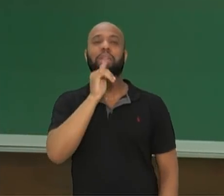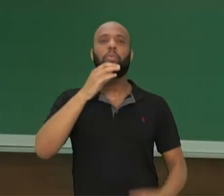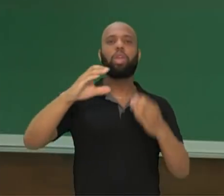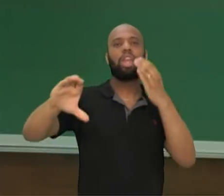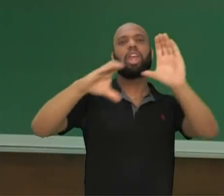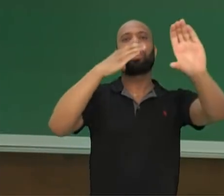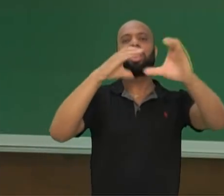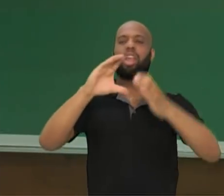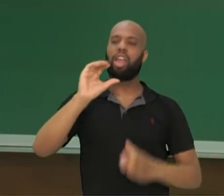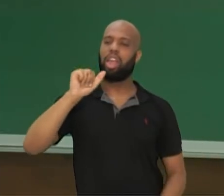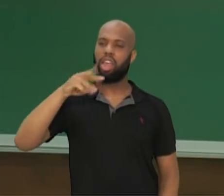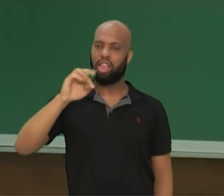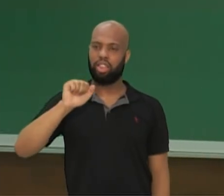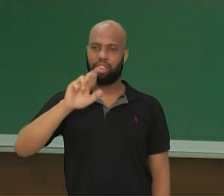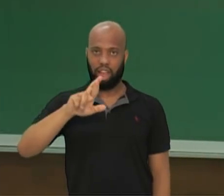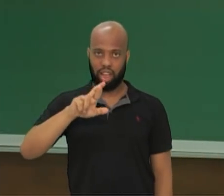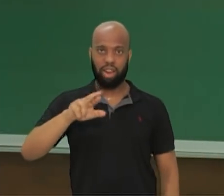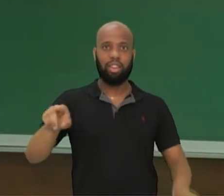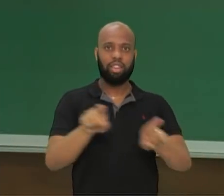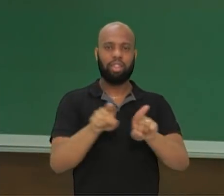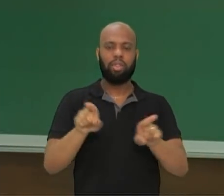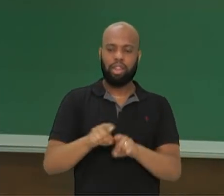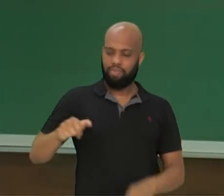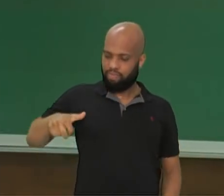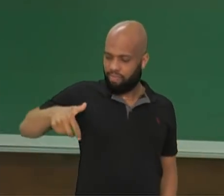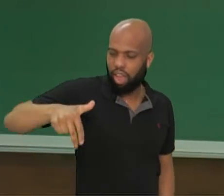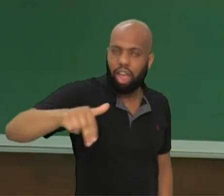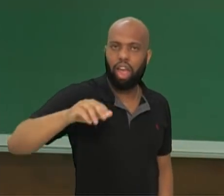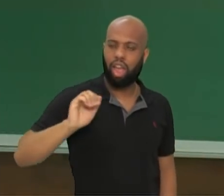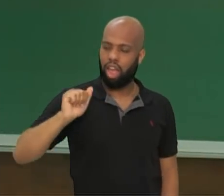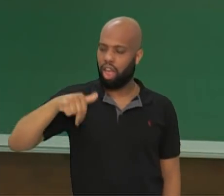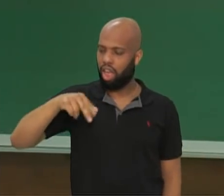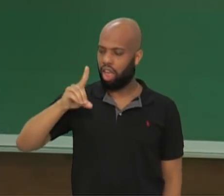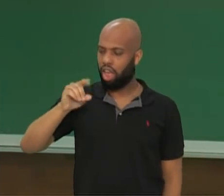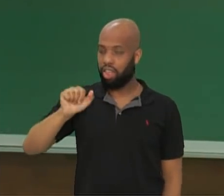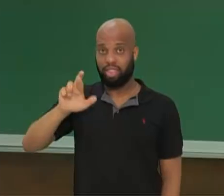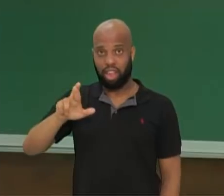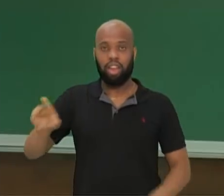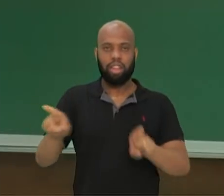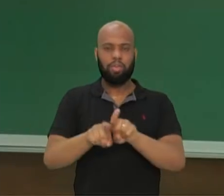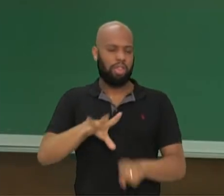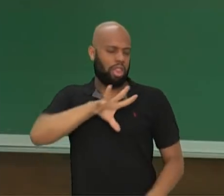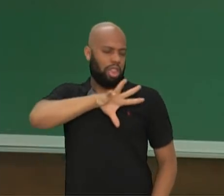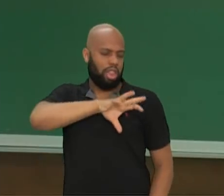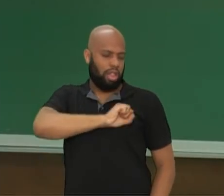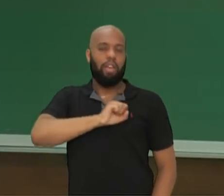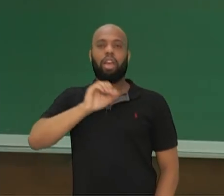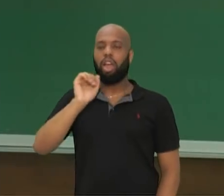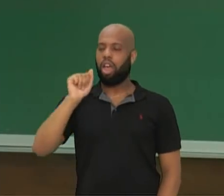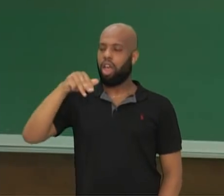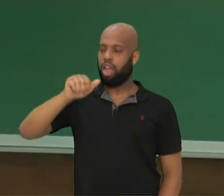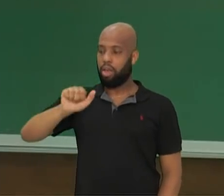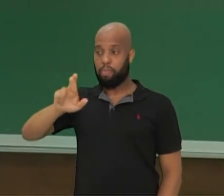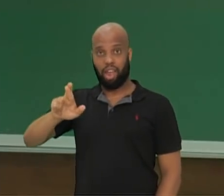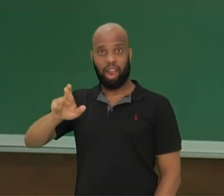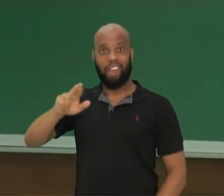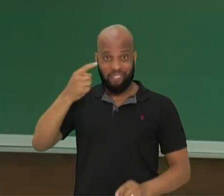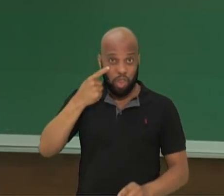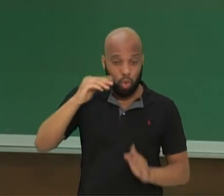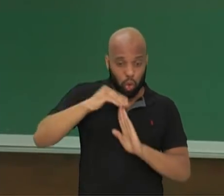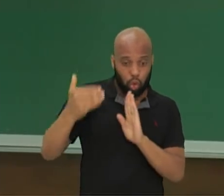andar, amar. Então, todas eu digo que se o verbo, né, se aquela palavrinha que